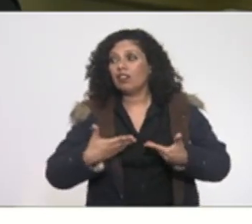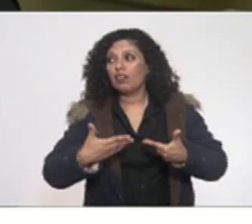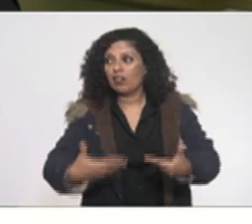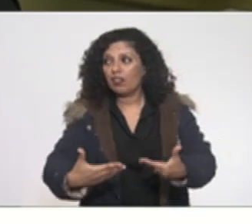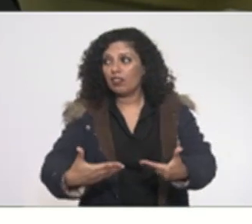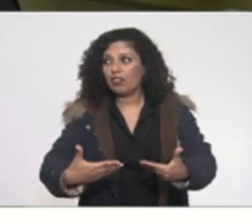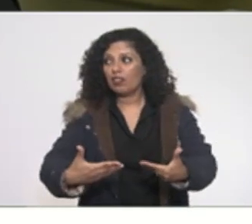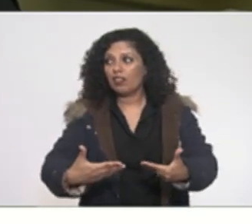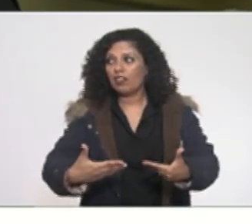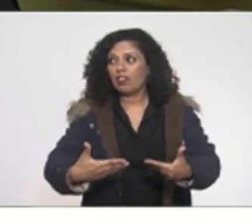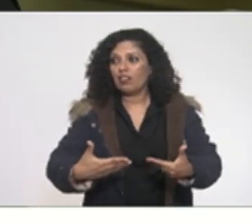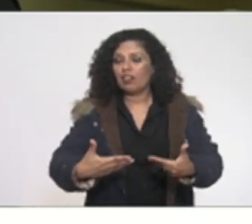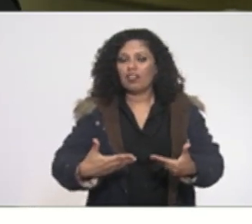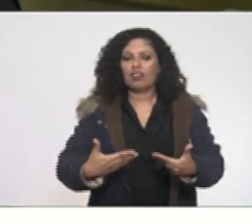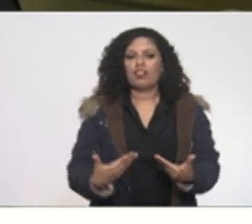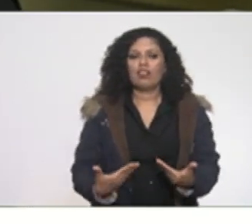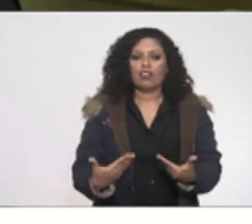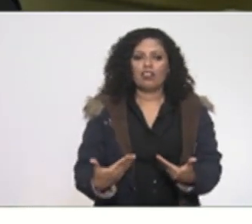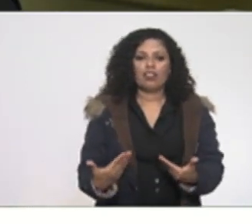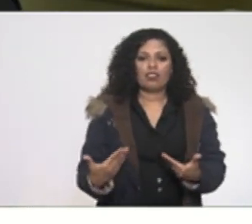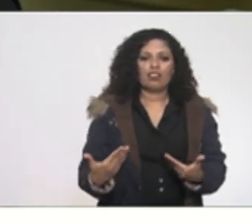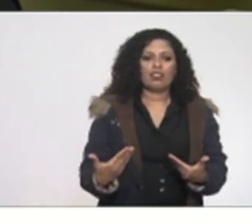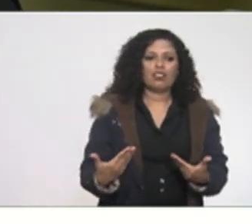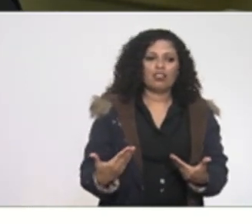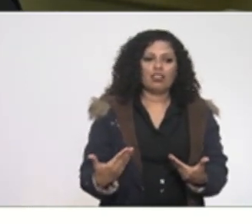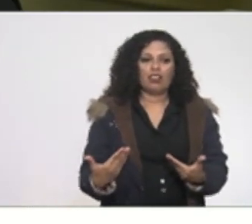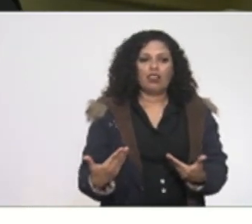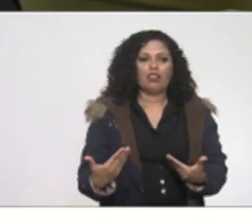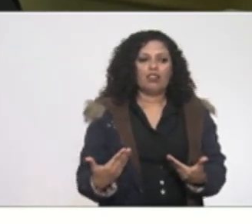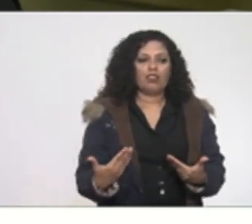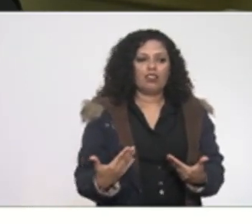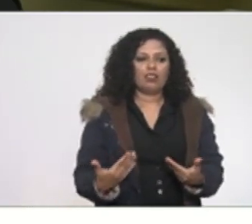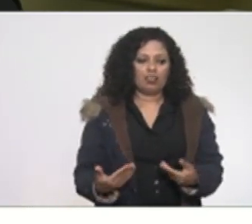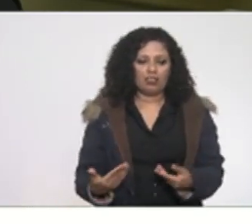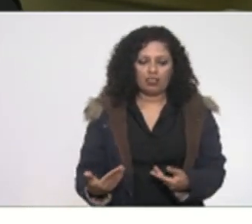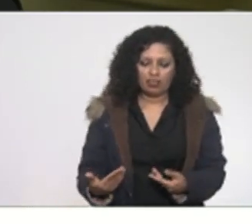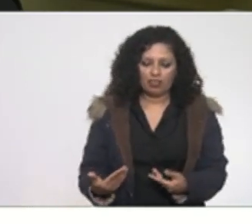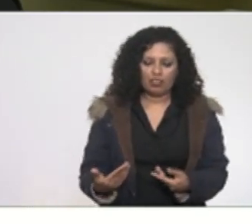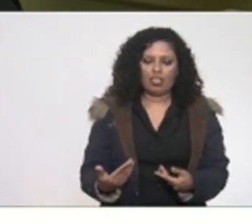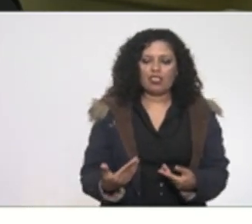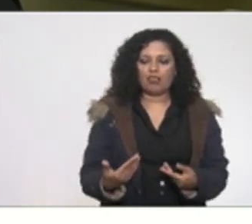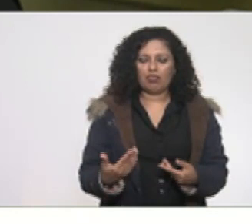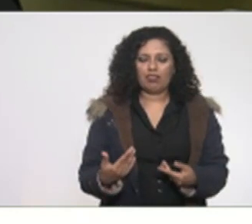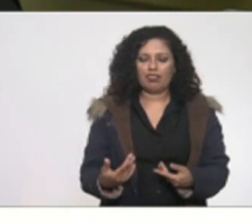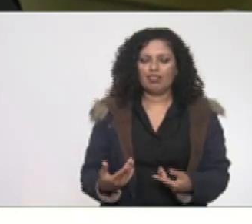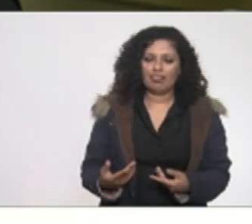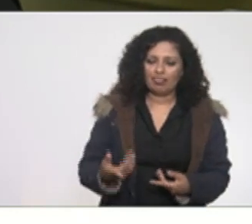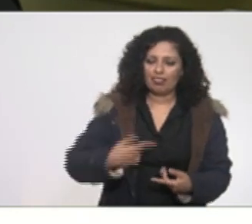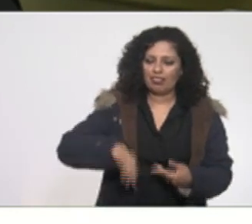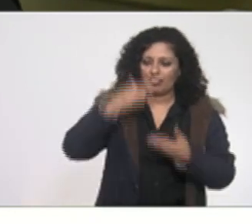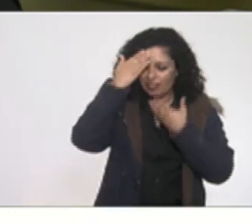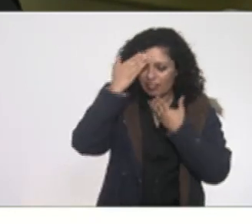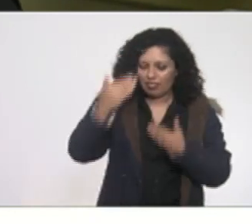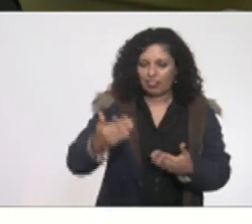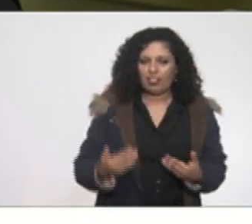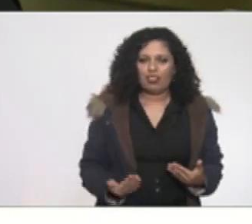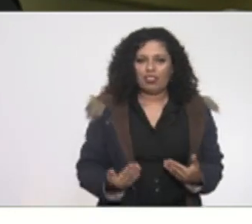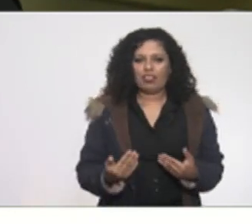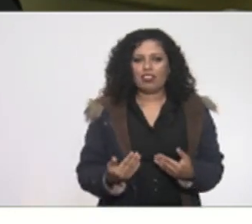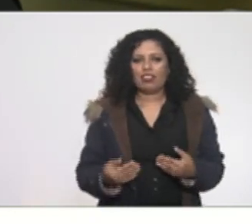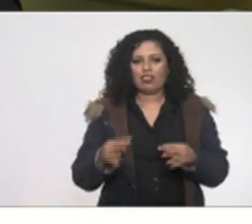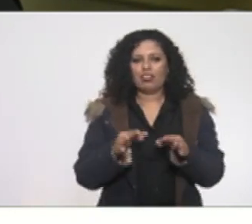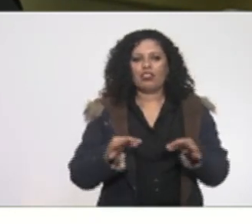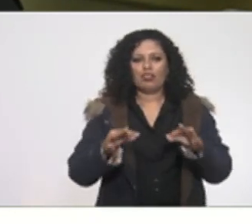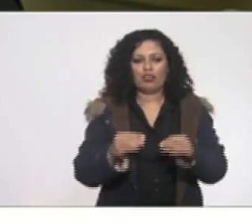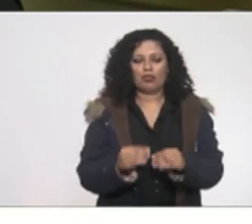participou conosco e trouxe muita informação para a gente. Só agradecer mesmo. Muito obrigado aí, presidente Max, e